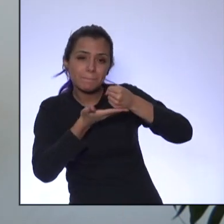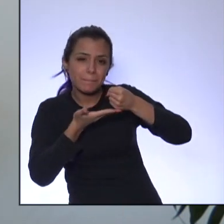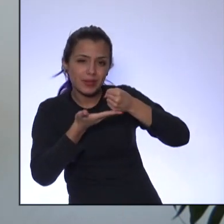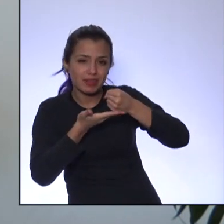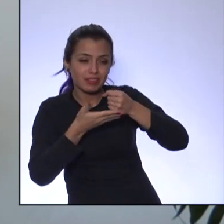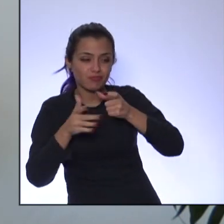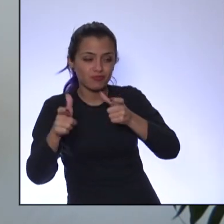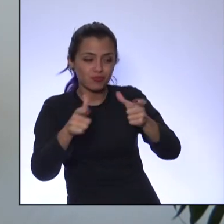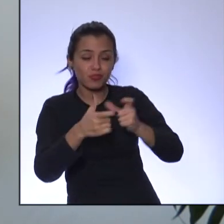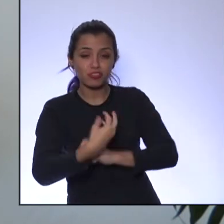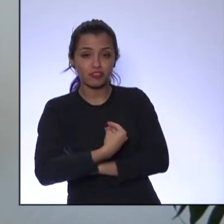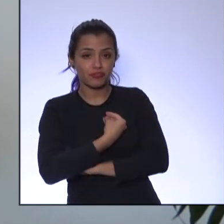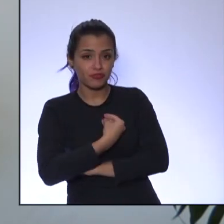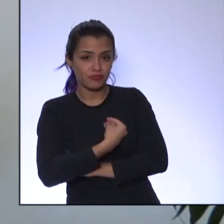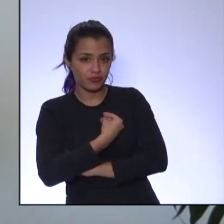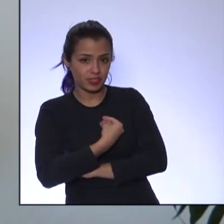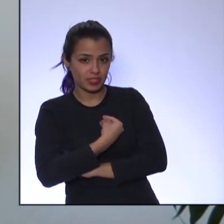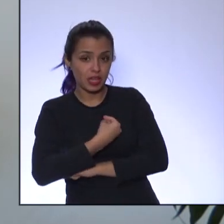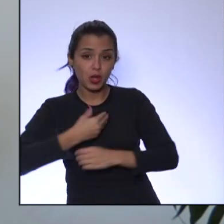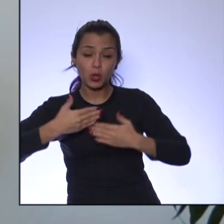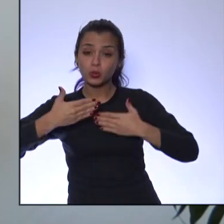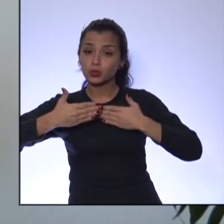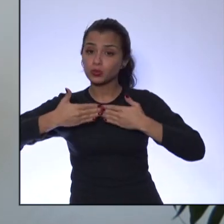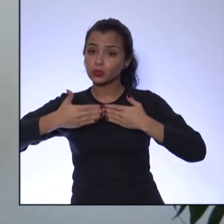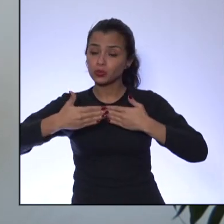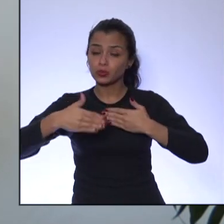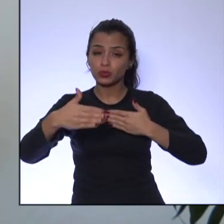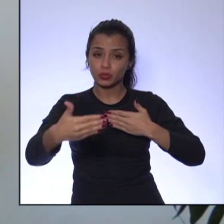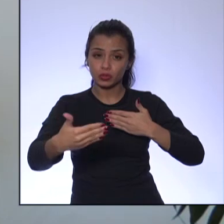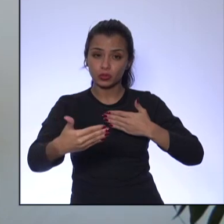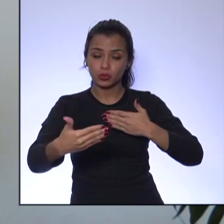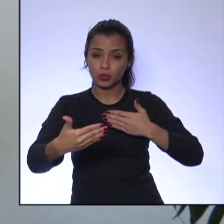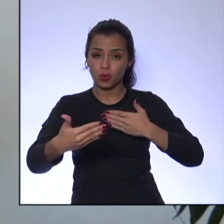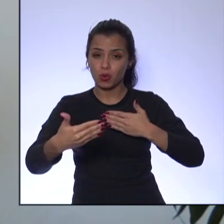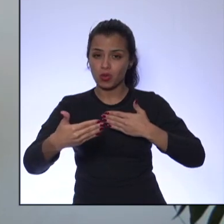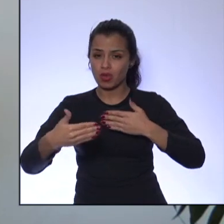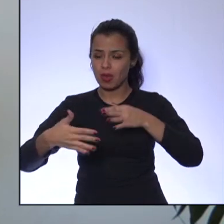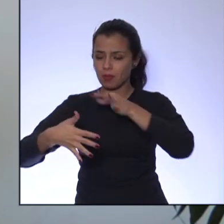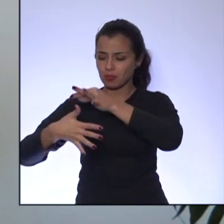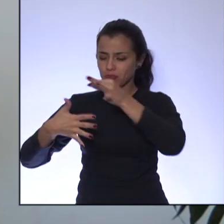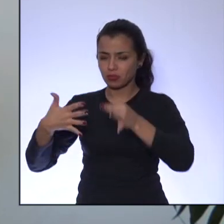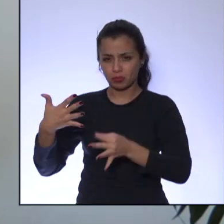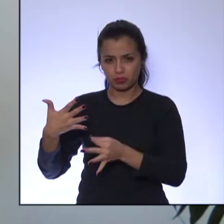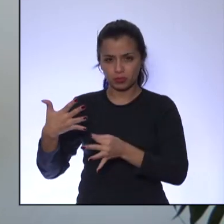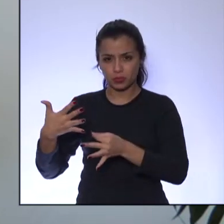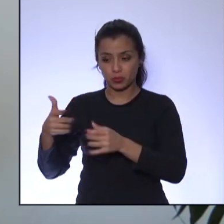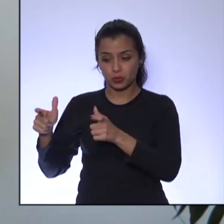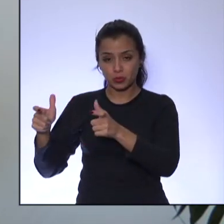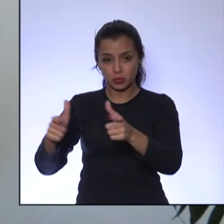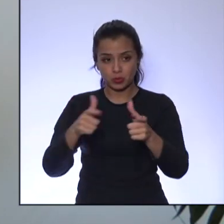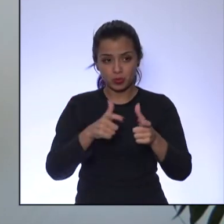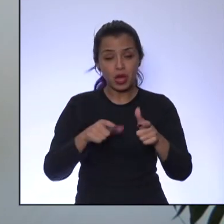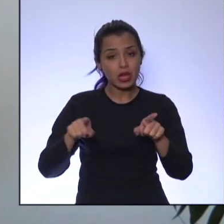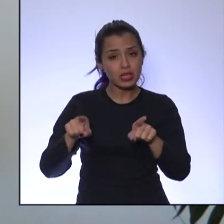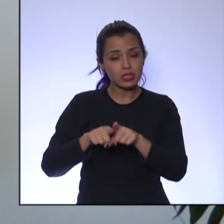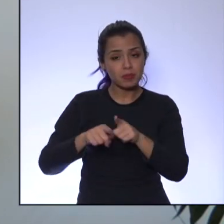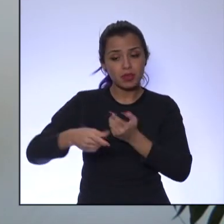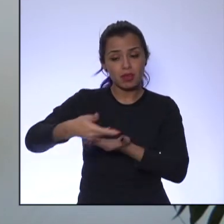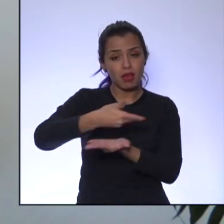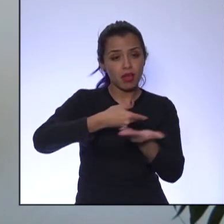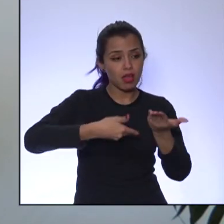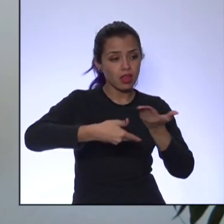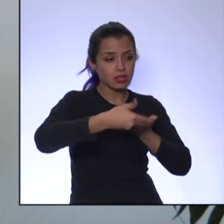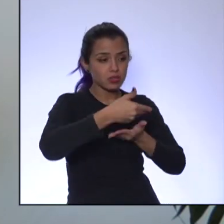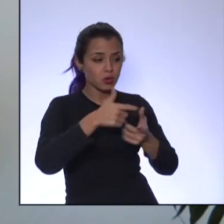de vivência. No decorrer, os elementos constituintes do espaço e as interrelações com